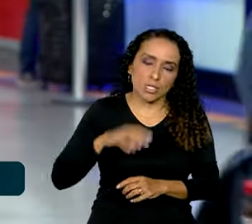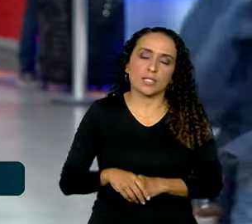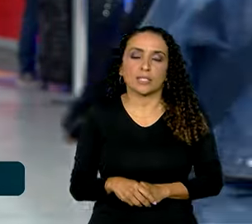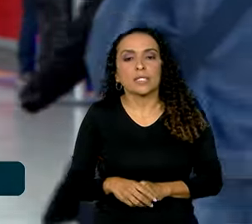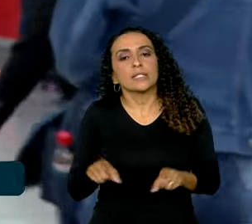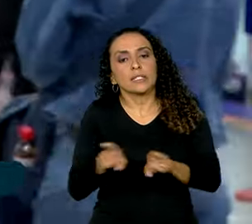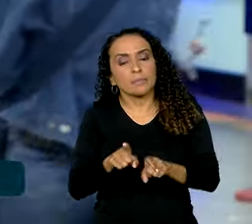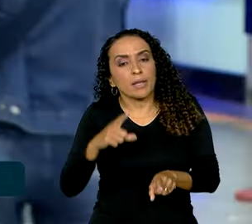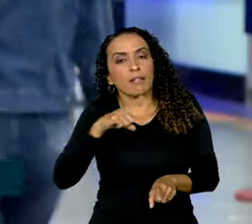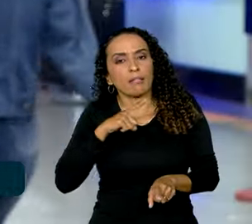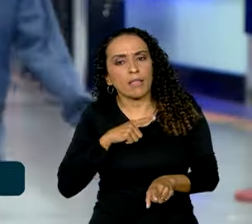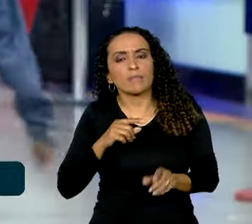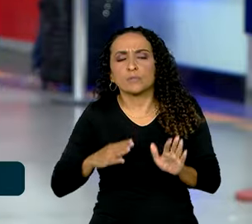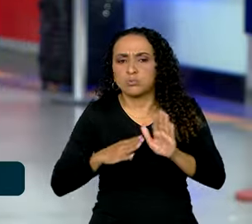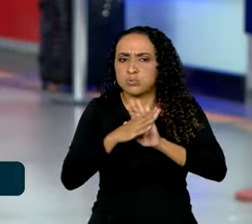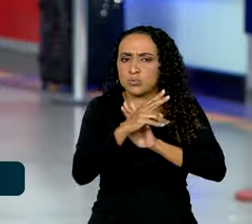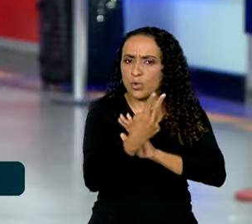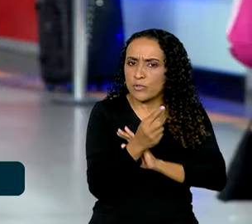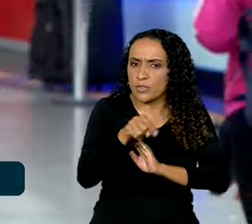e cresceu aí